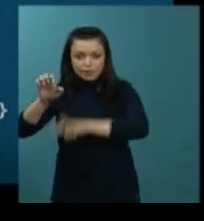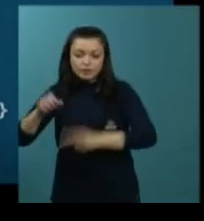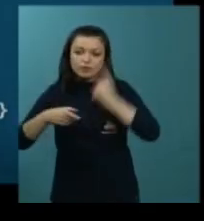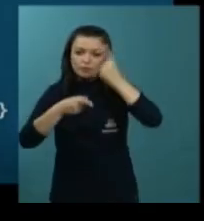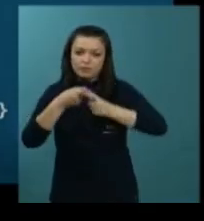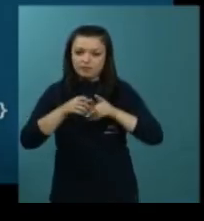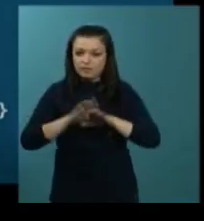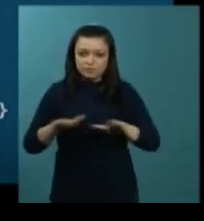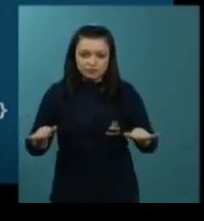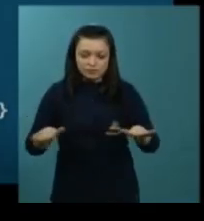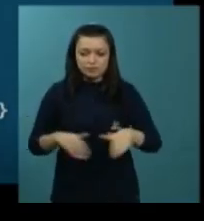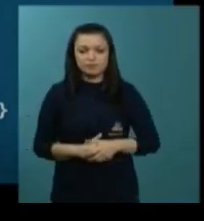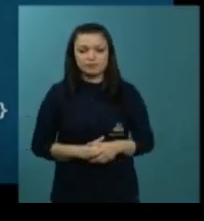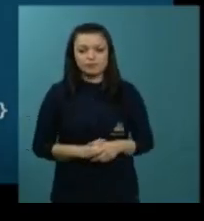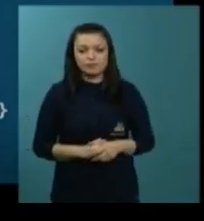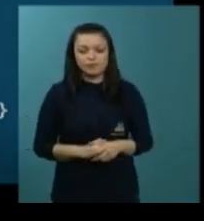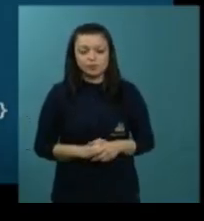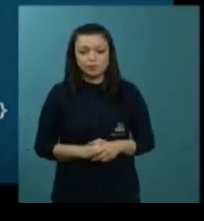E.